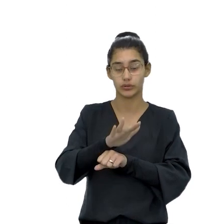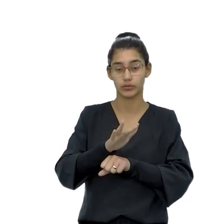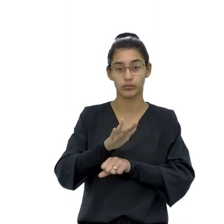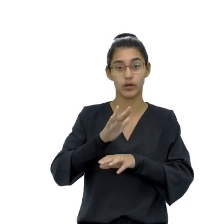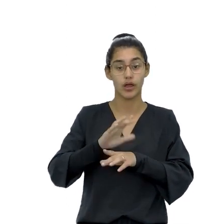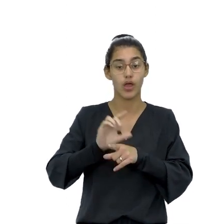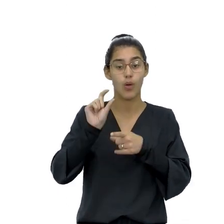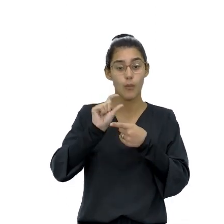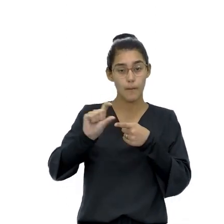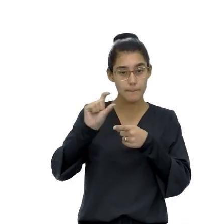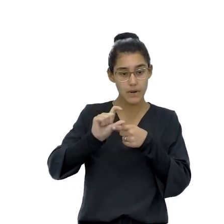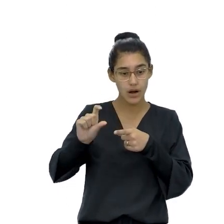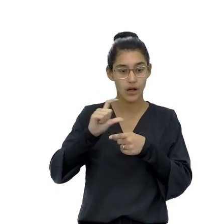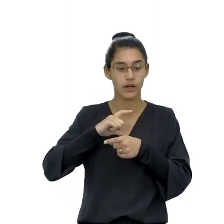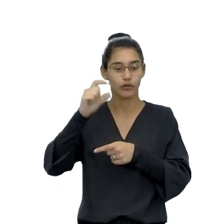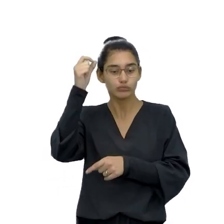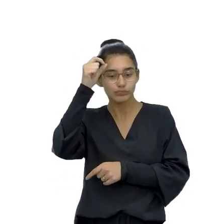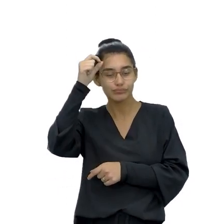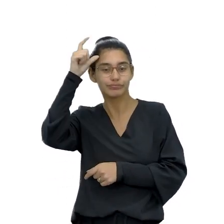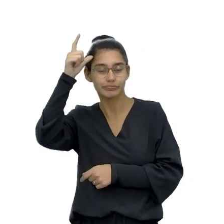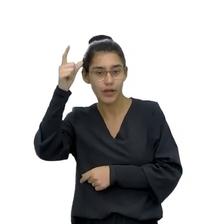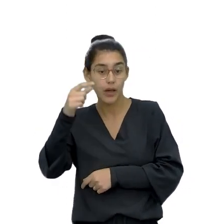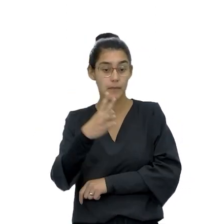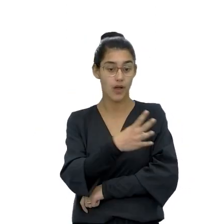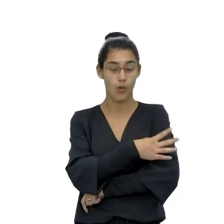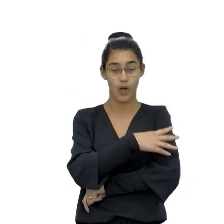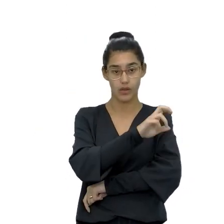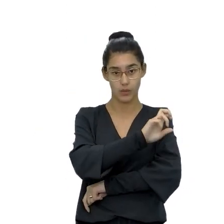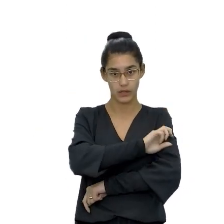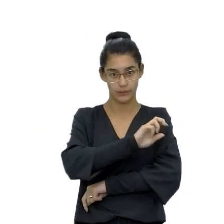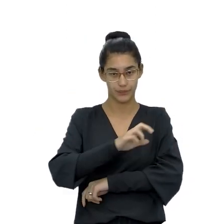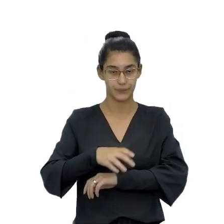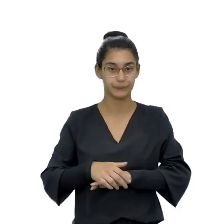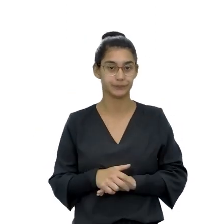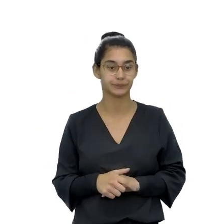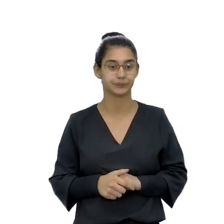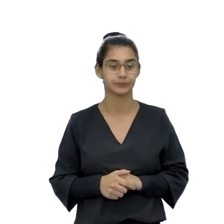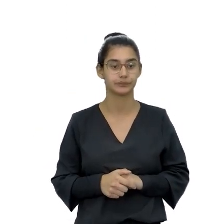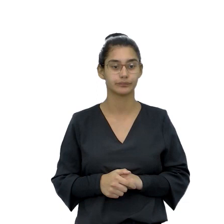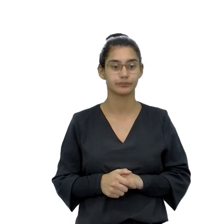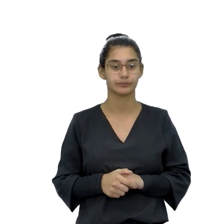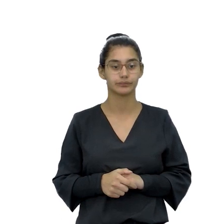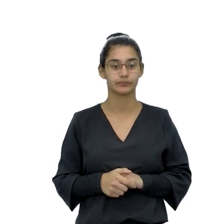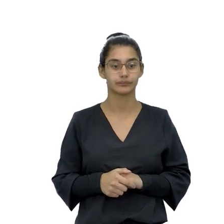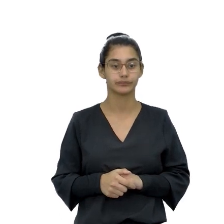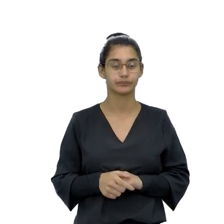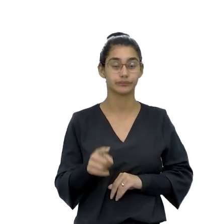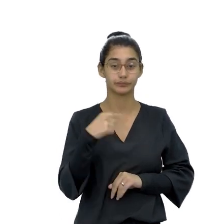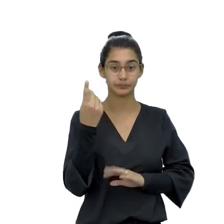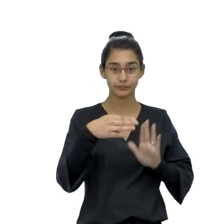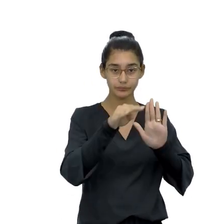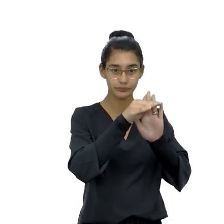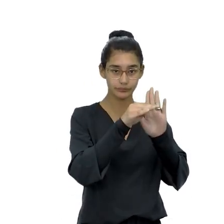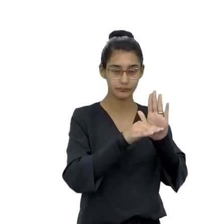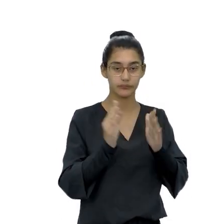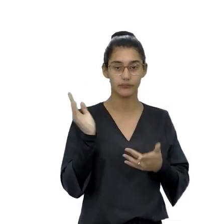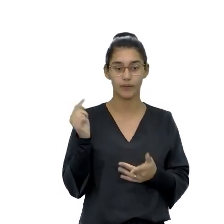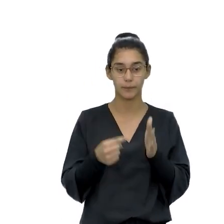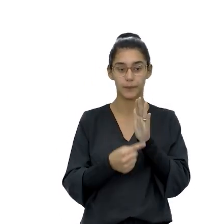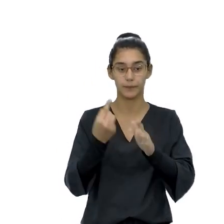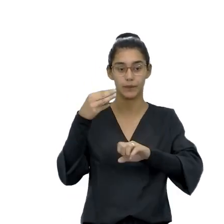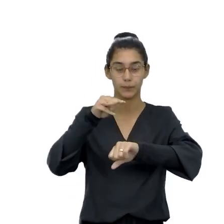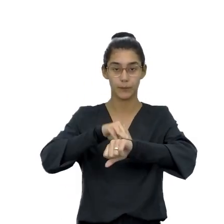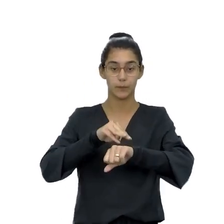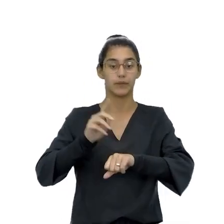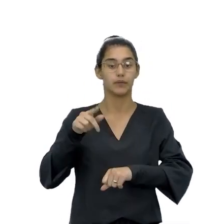de trabalho com as pílulas do conhecimento para os quartos e quintos anos. Nossa agenda, então, no primeiro